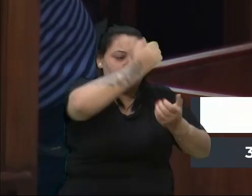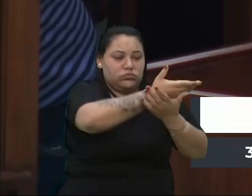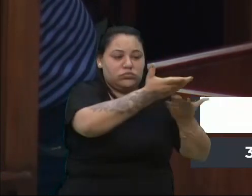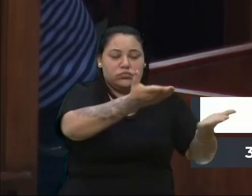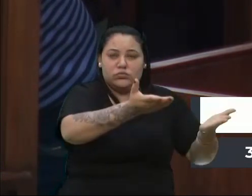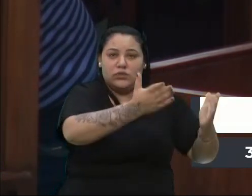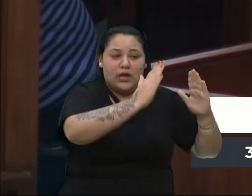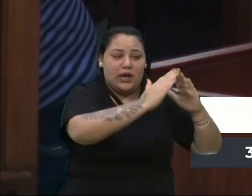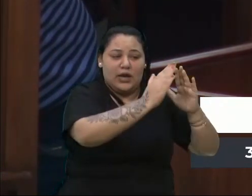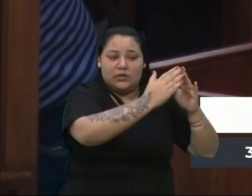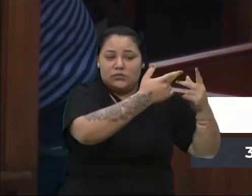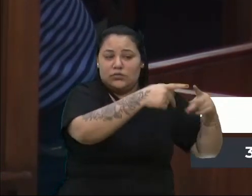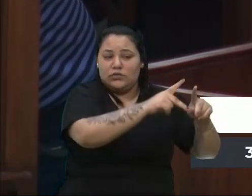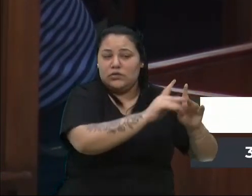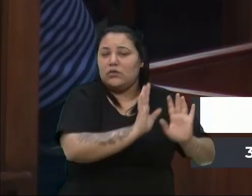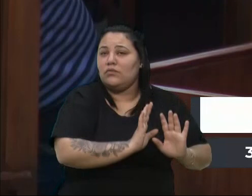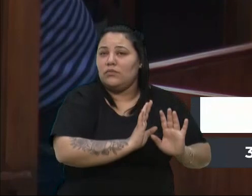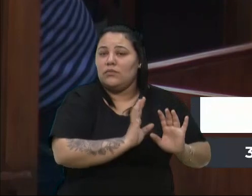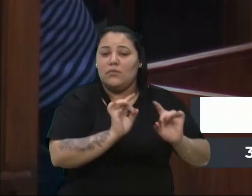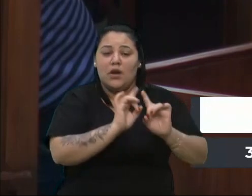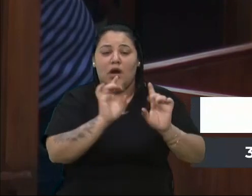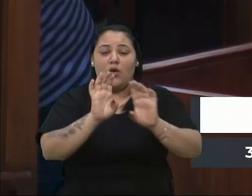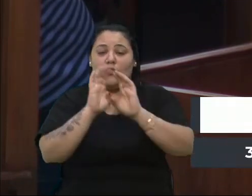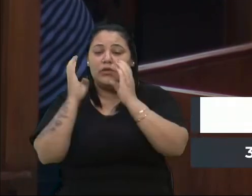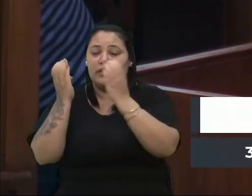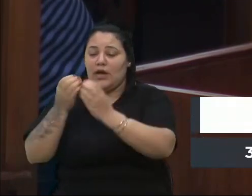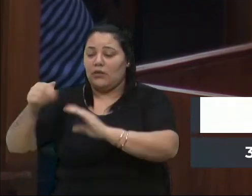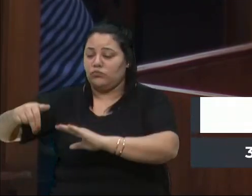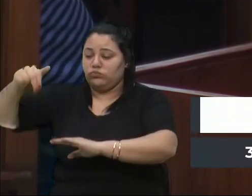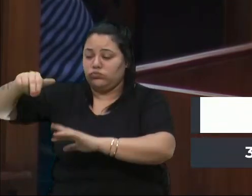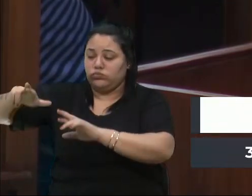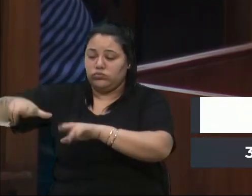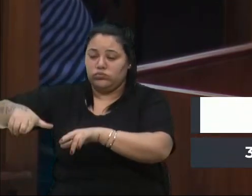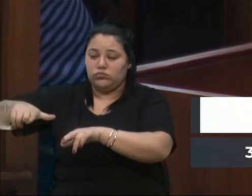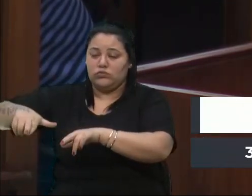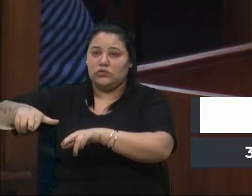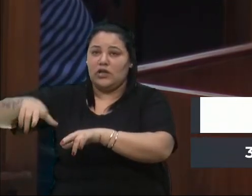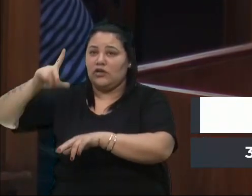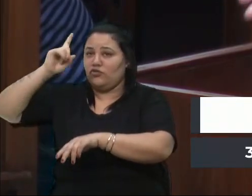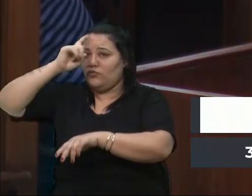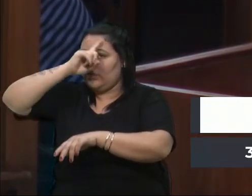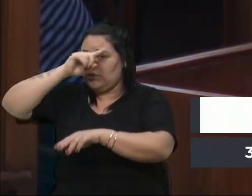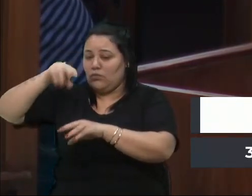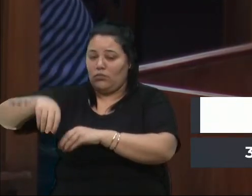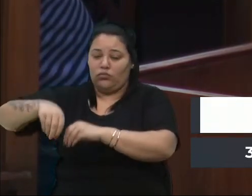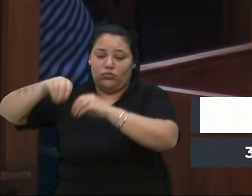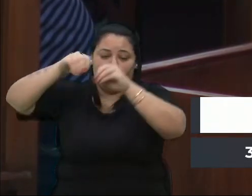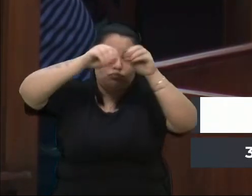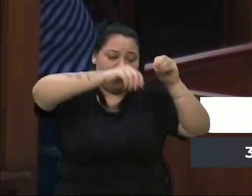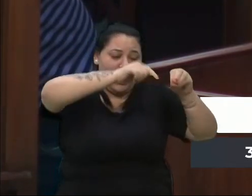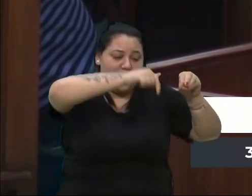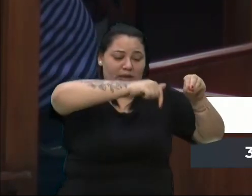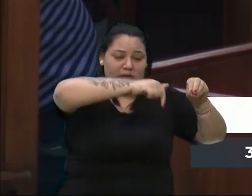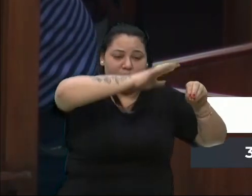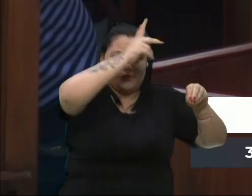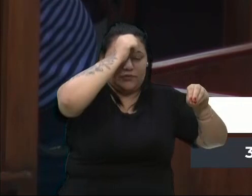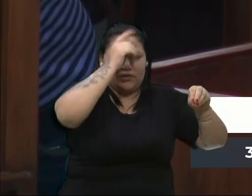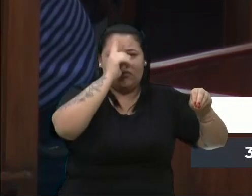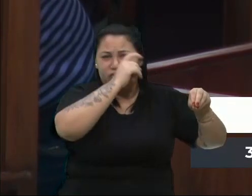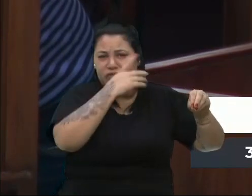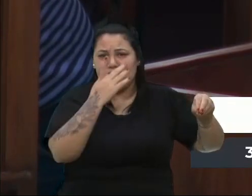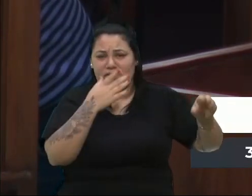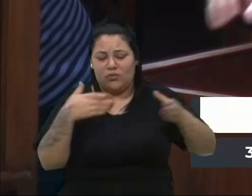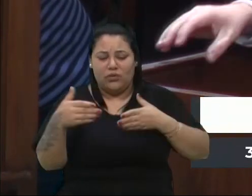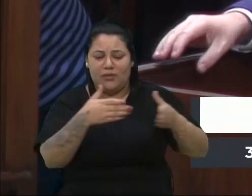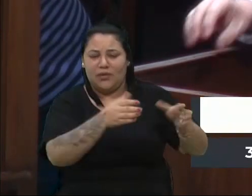Casa do Povo. Mas a comunidade, por exemplo, lá da Zona Norte, já fica difícil vir a toda hora aqui. Então, é importante ter o